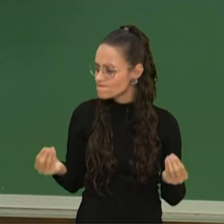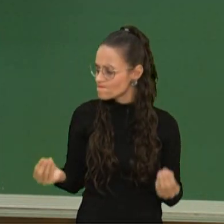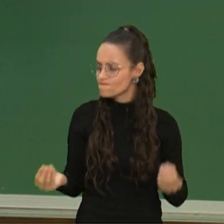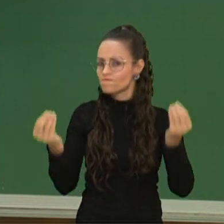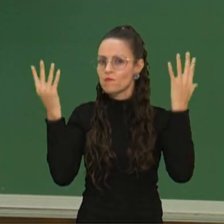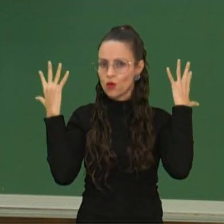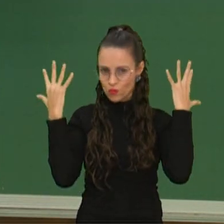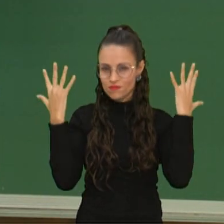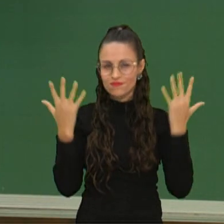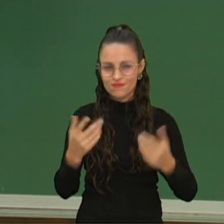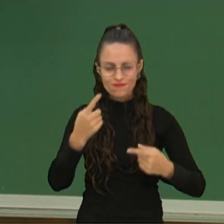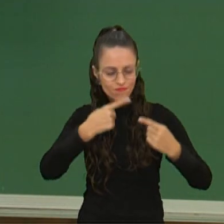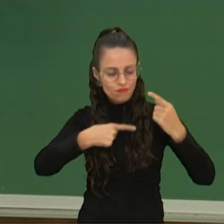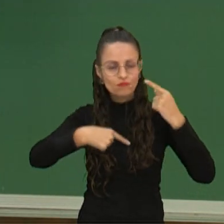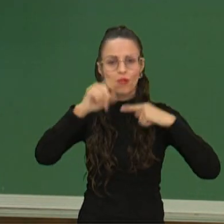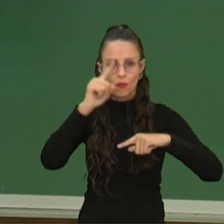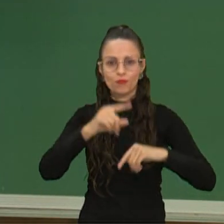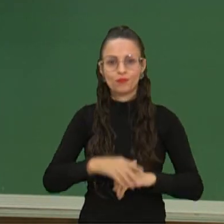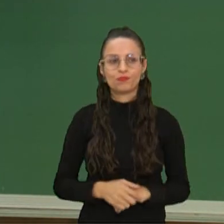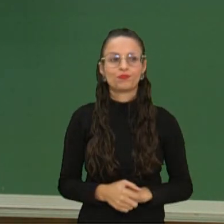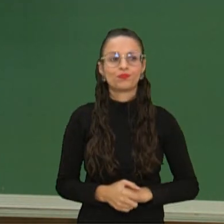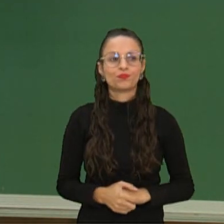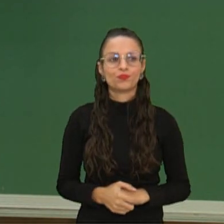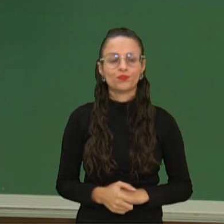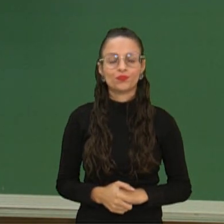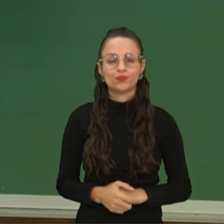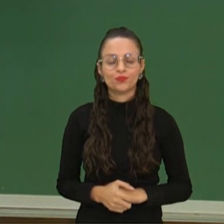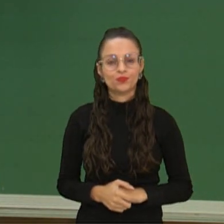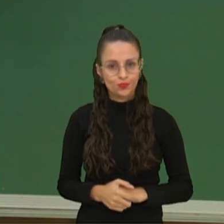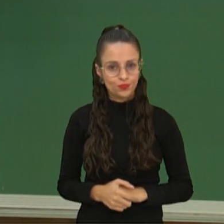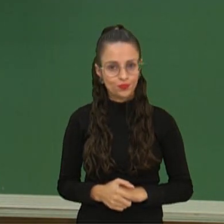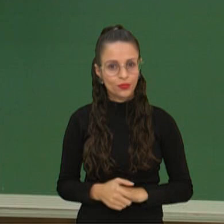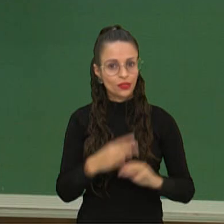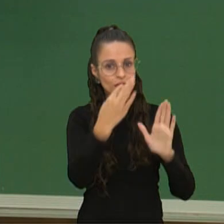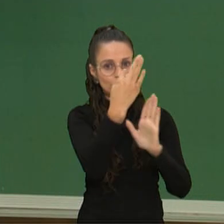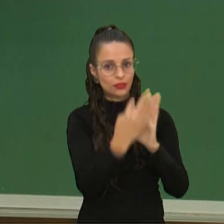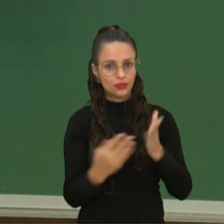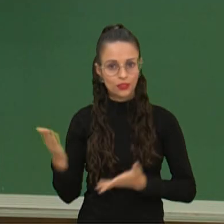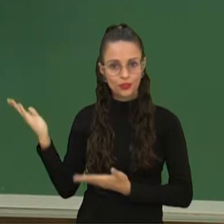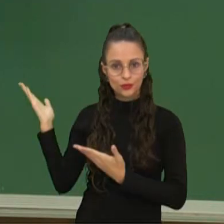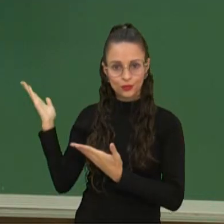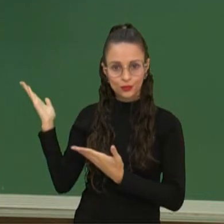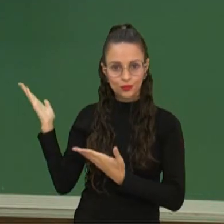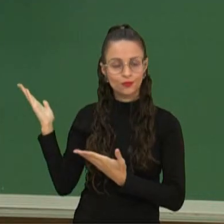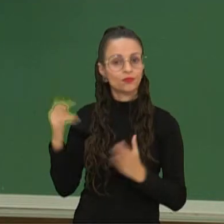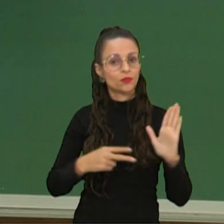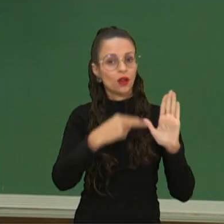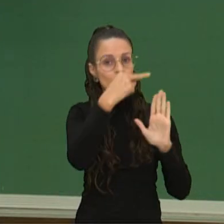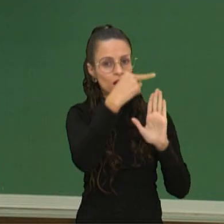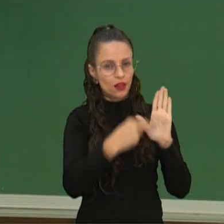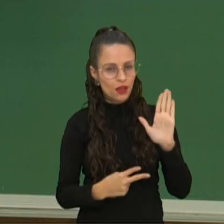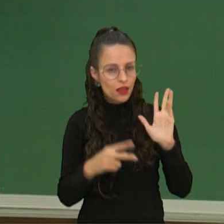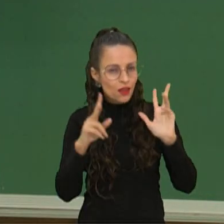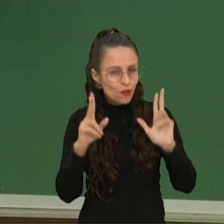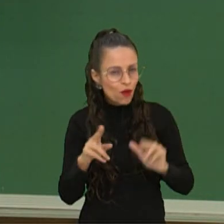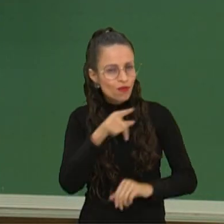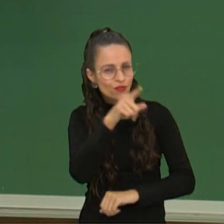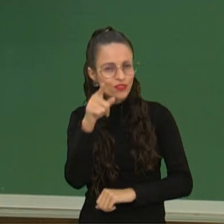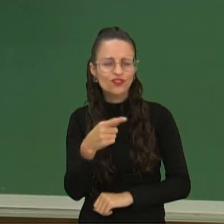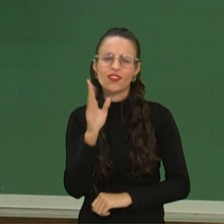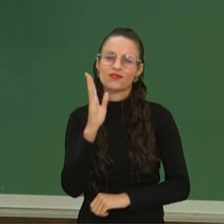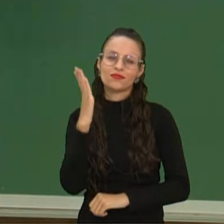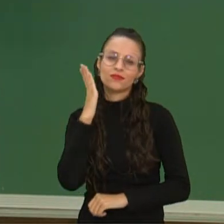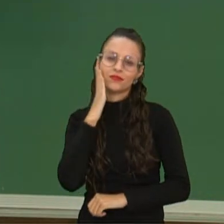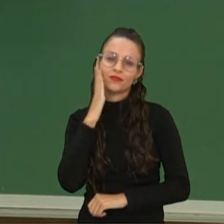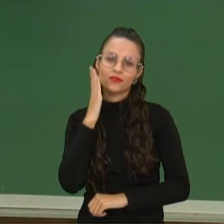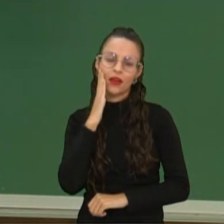beleza? Alright. Reading. Temos o nosso texto aqui. Vamos seguir na leitura, aquele mesmo esquema que a gente está acostumado.